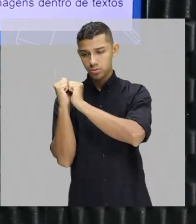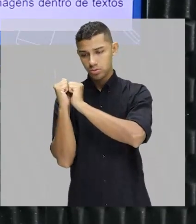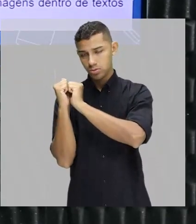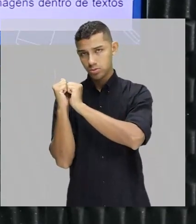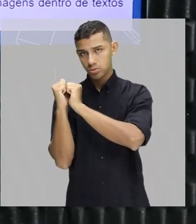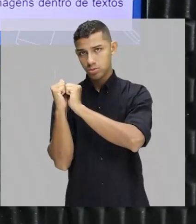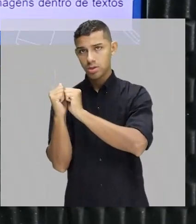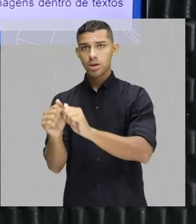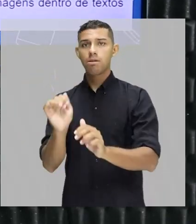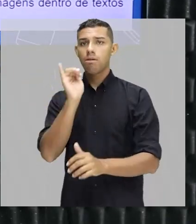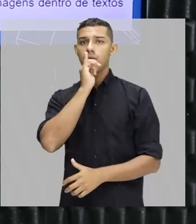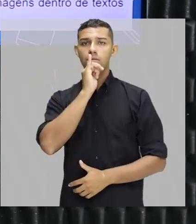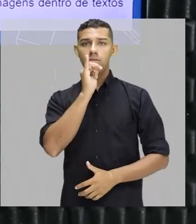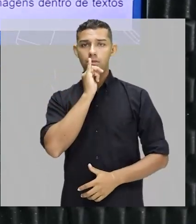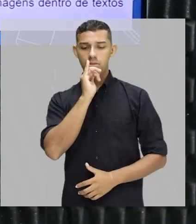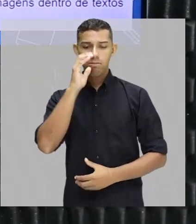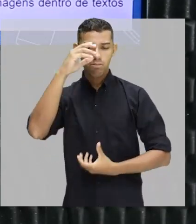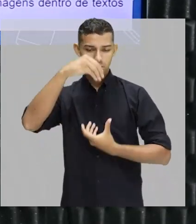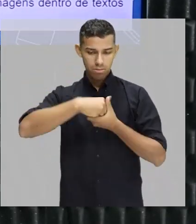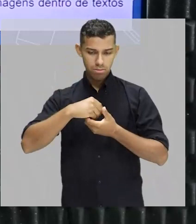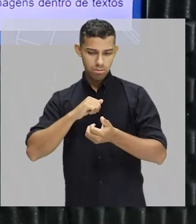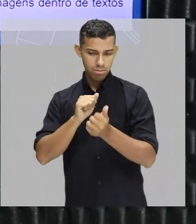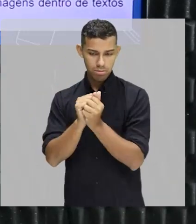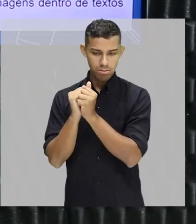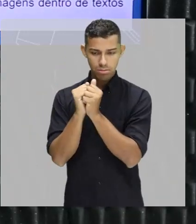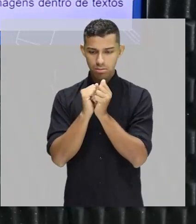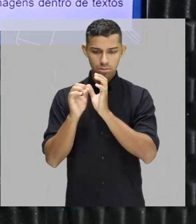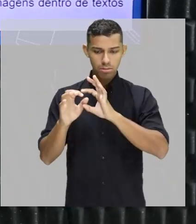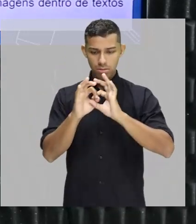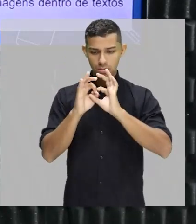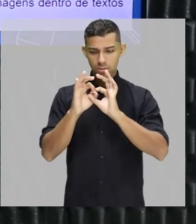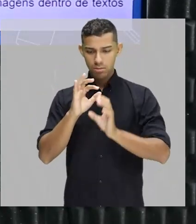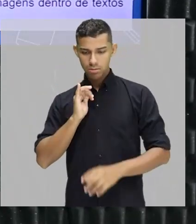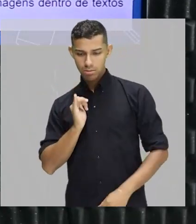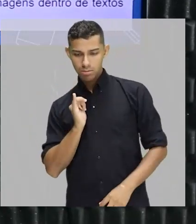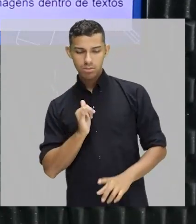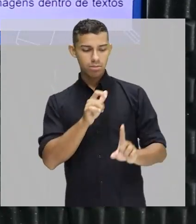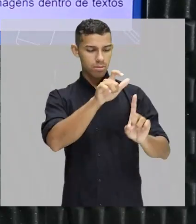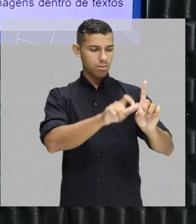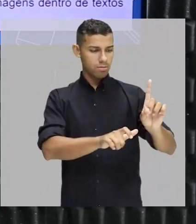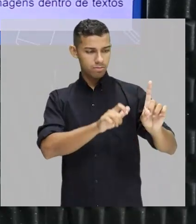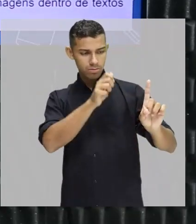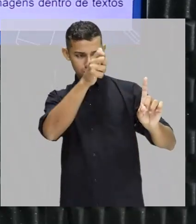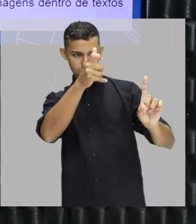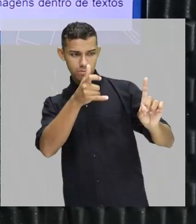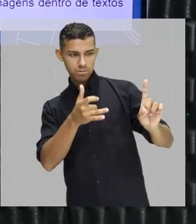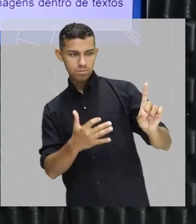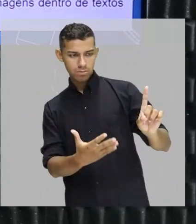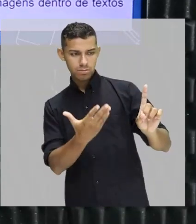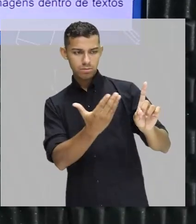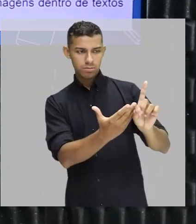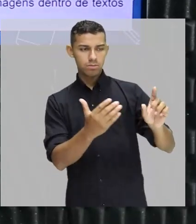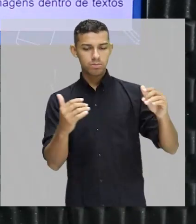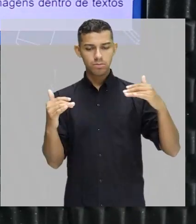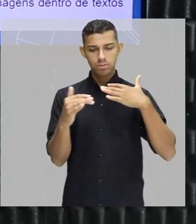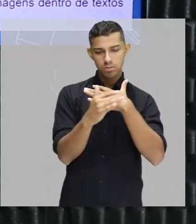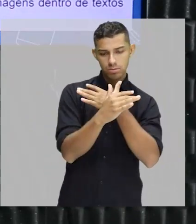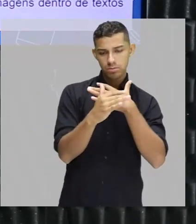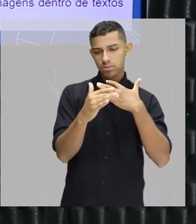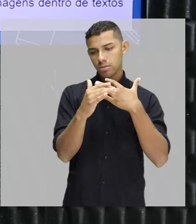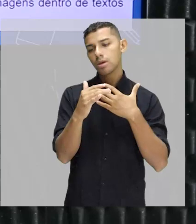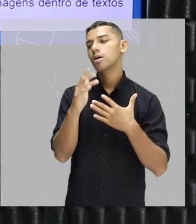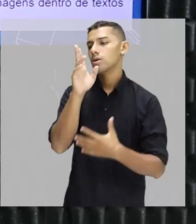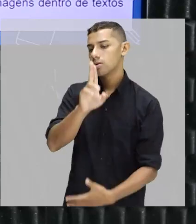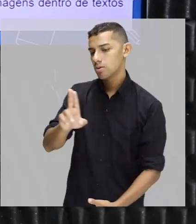à narração, né? Então, quando eu quero descrever uma pessoa, um objeto, uma cidade, eu vou fazer uso do quê? Vou fazer